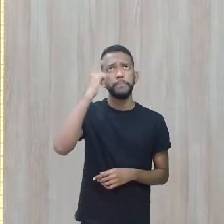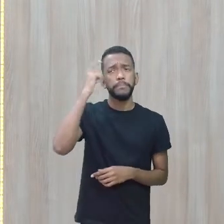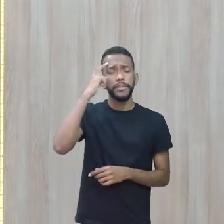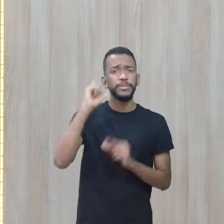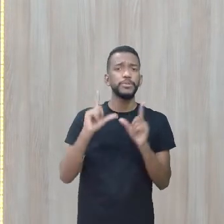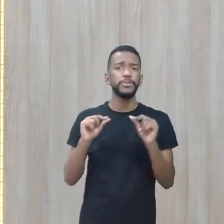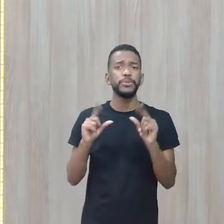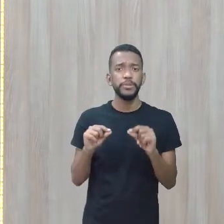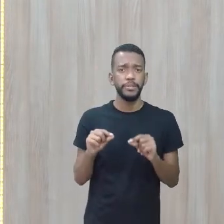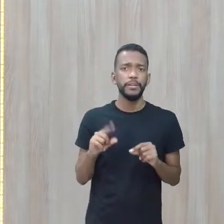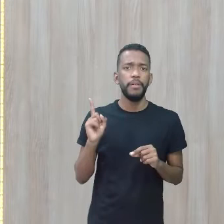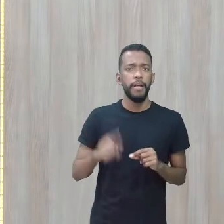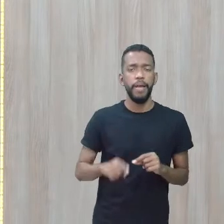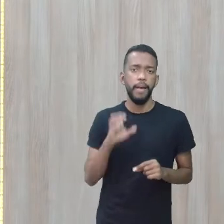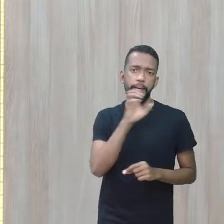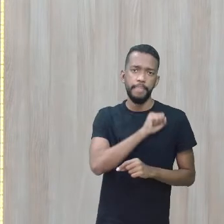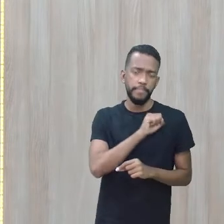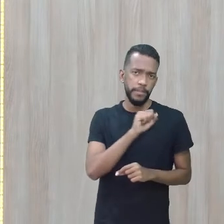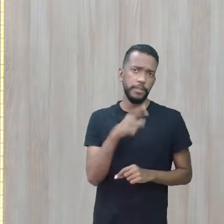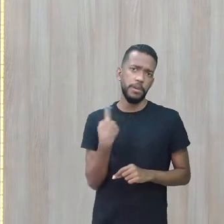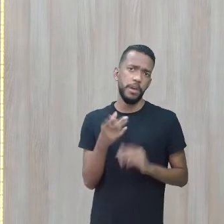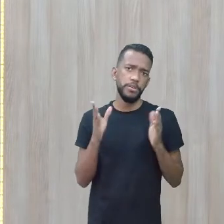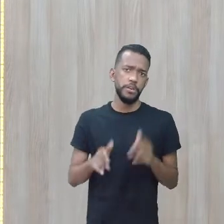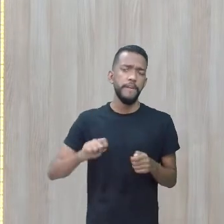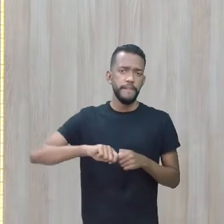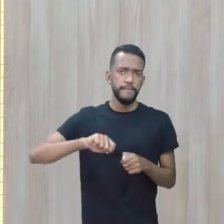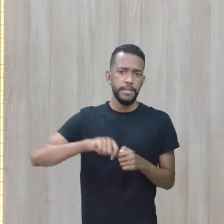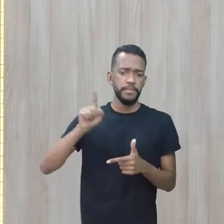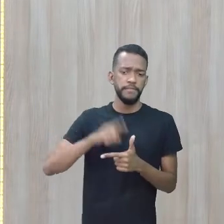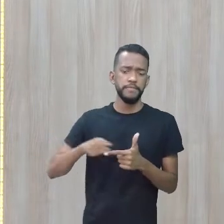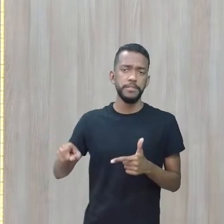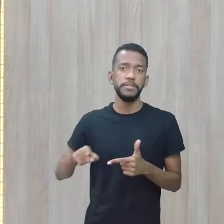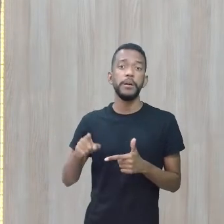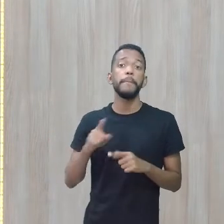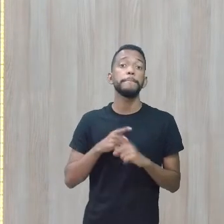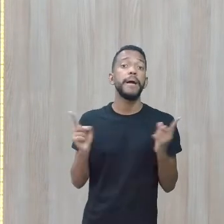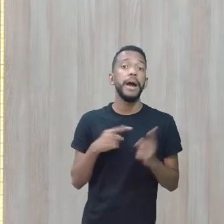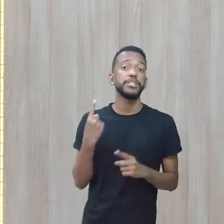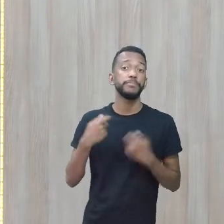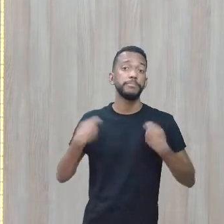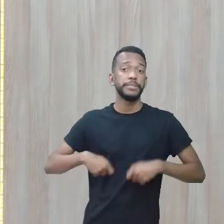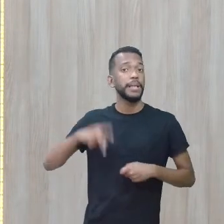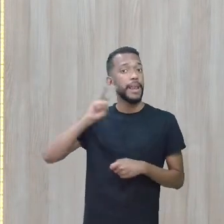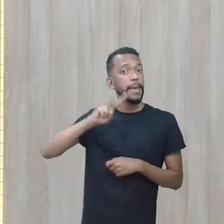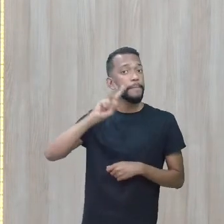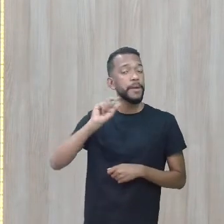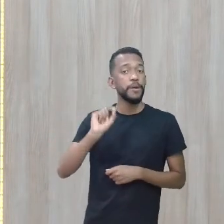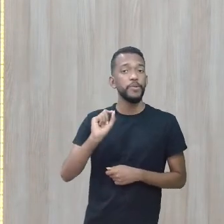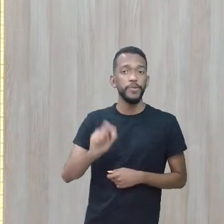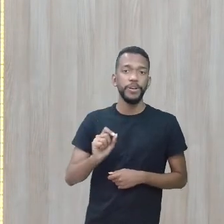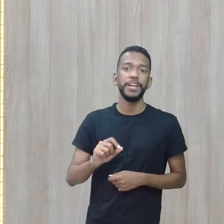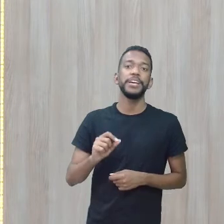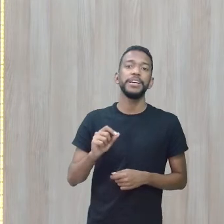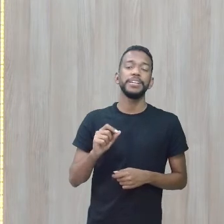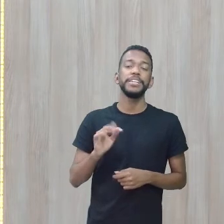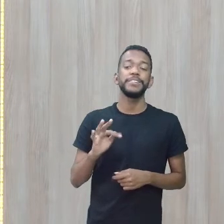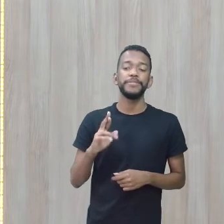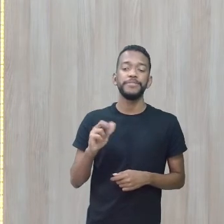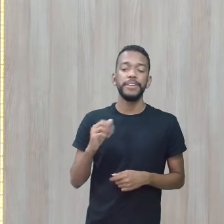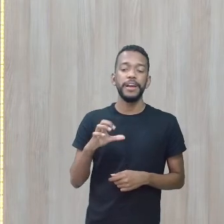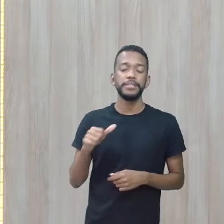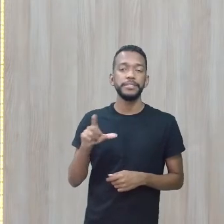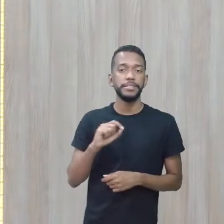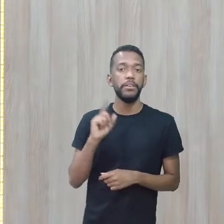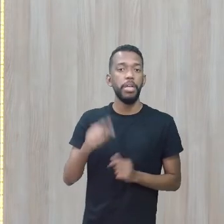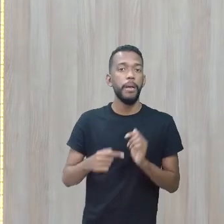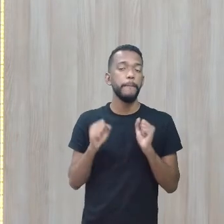professor, isso aí é rapidinho, a gente já faz essa divisão. Mas a gente precisa lembrar que a fração também pode ser usada para representar